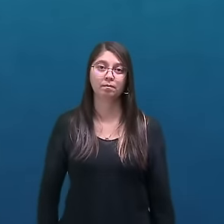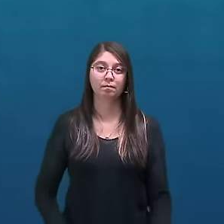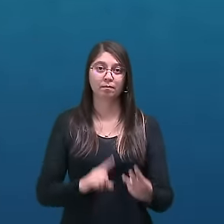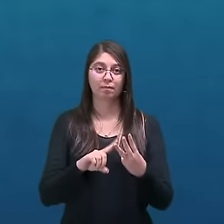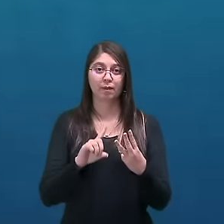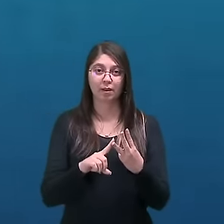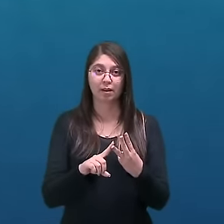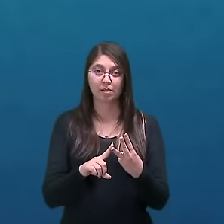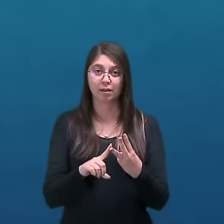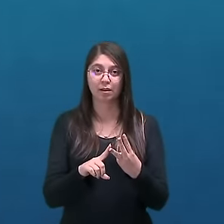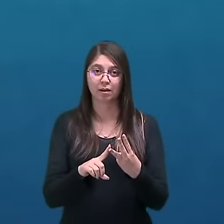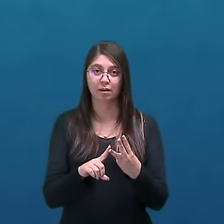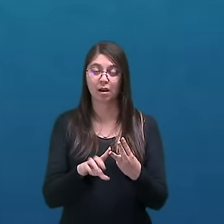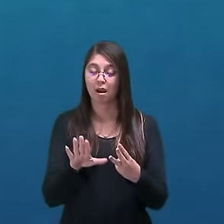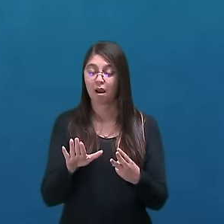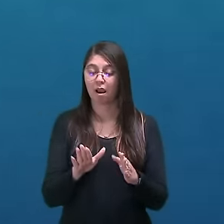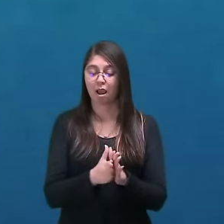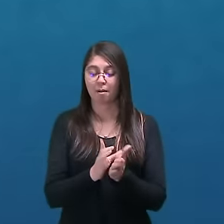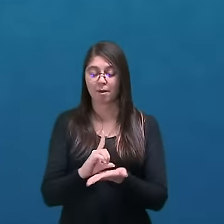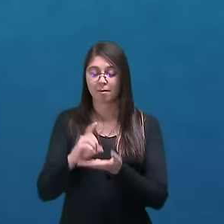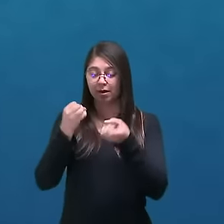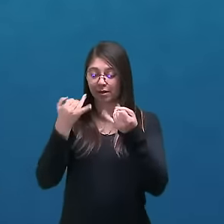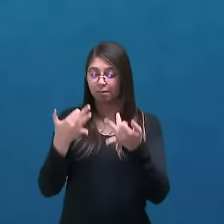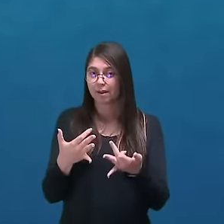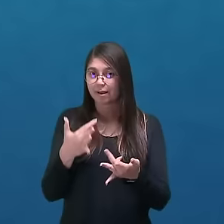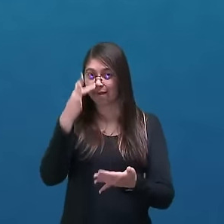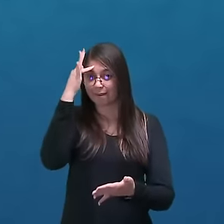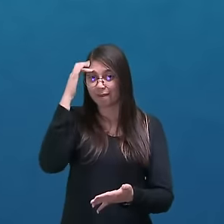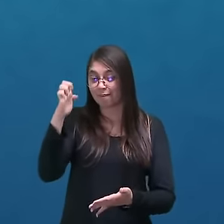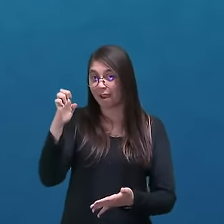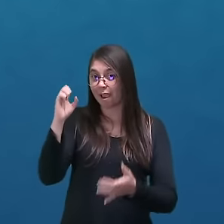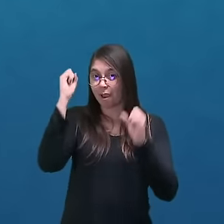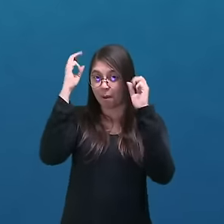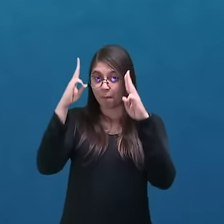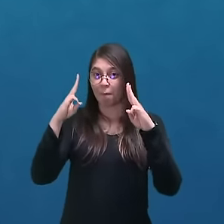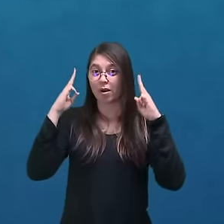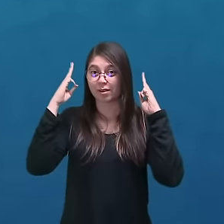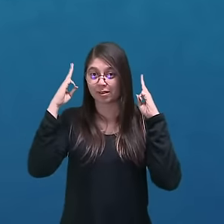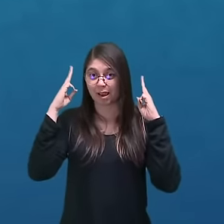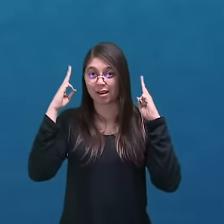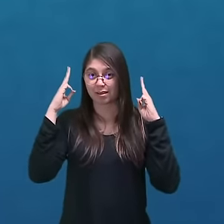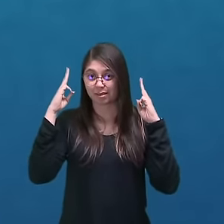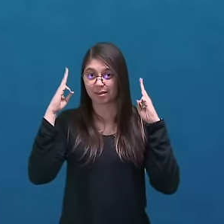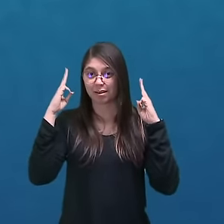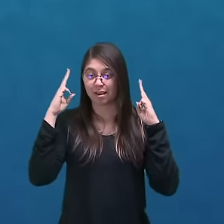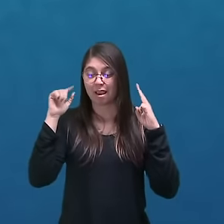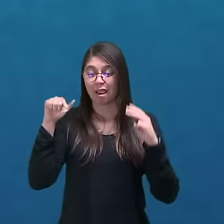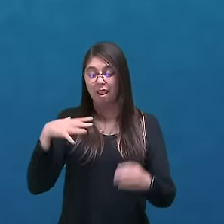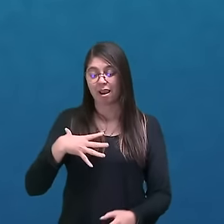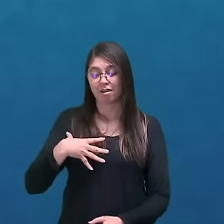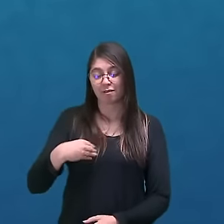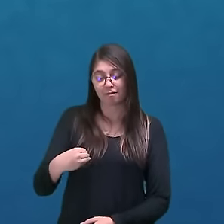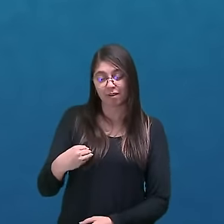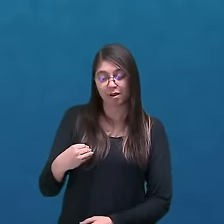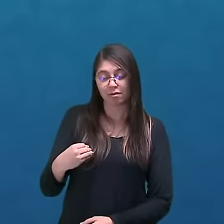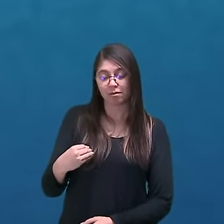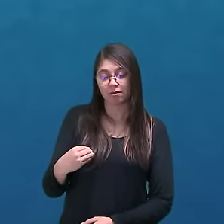Terceiro, fala a Bíblia que por la fé Moisés rejeitou ser filho da filha de Faraó.